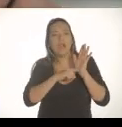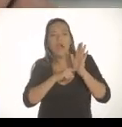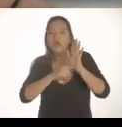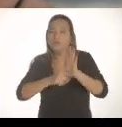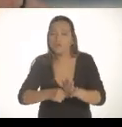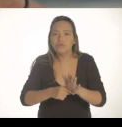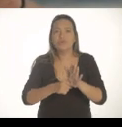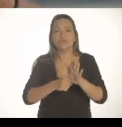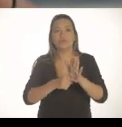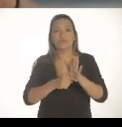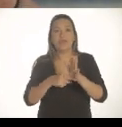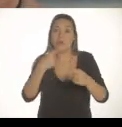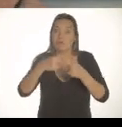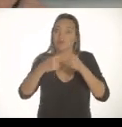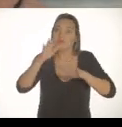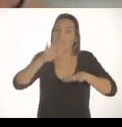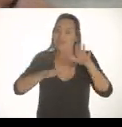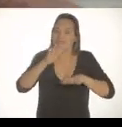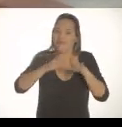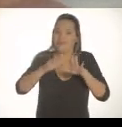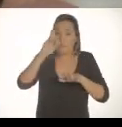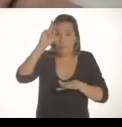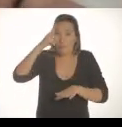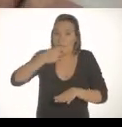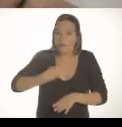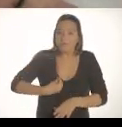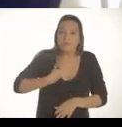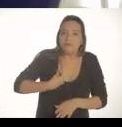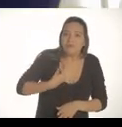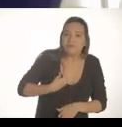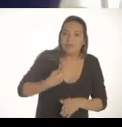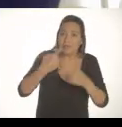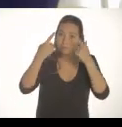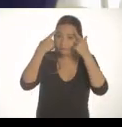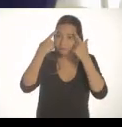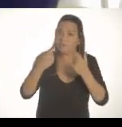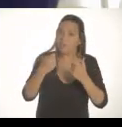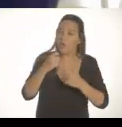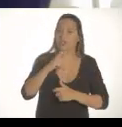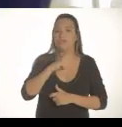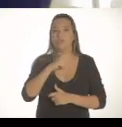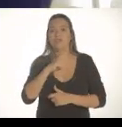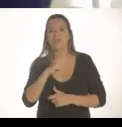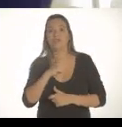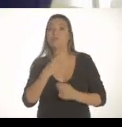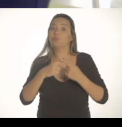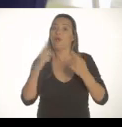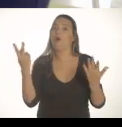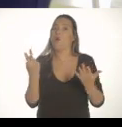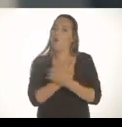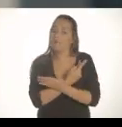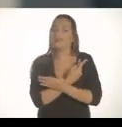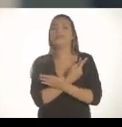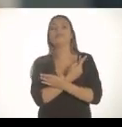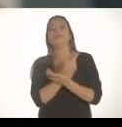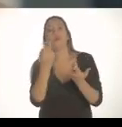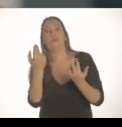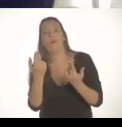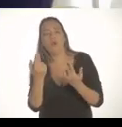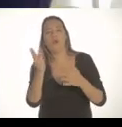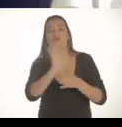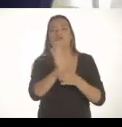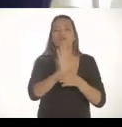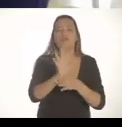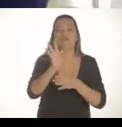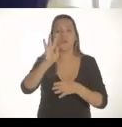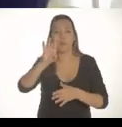em momentos, inclusive, em que ele arriscou a vida. O episódio, né, mais dramático foi o episódio, inclusive, retratado